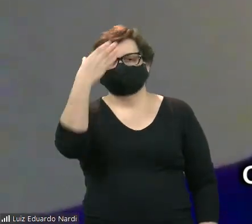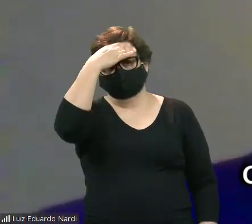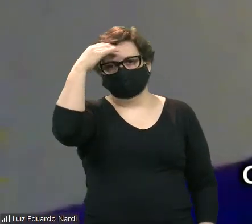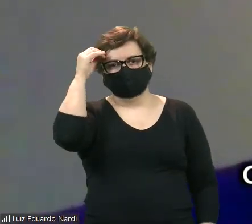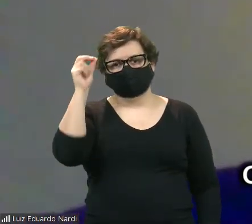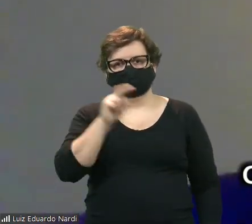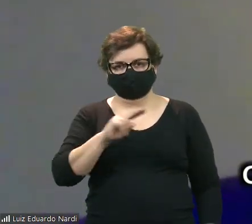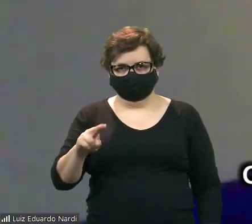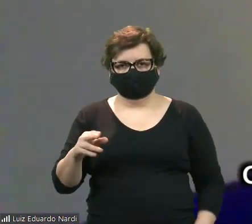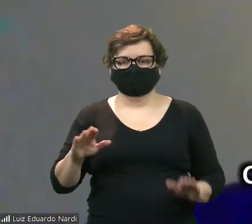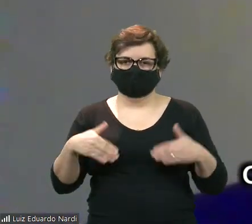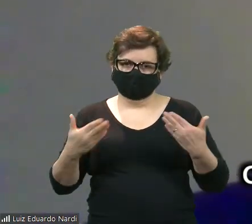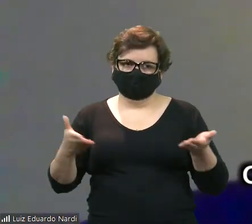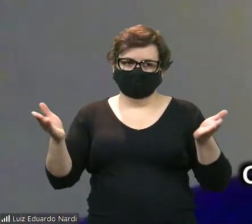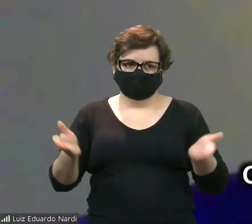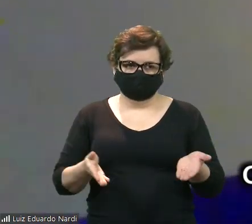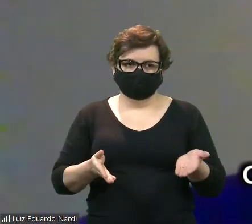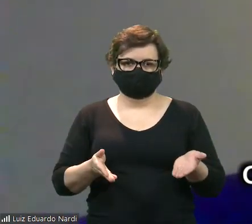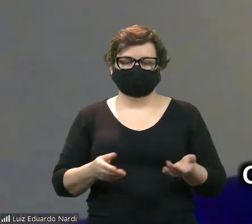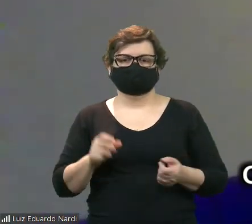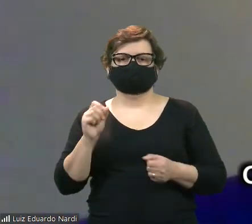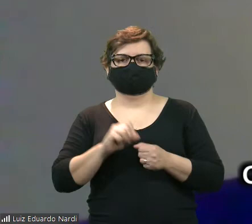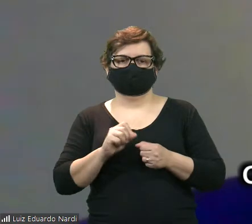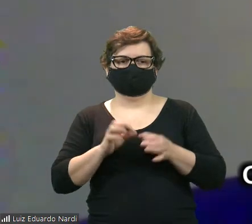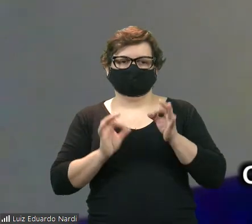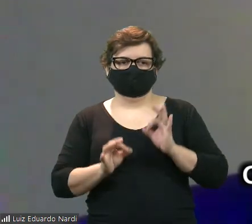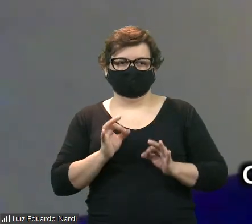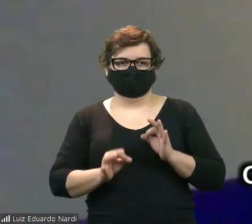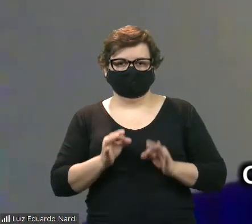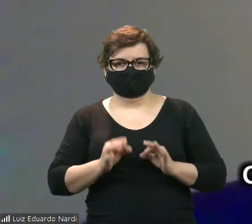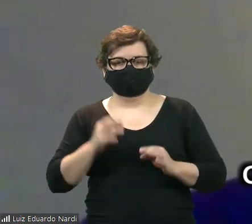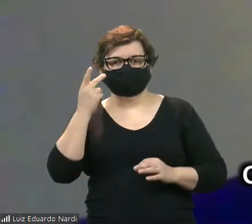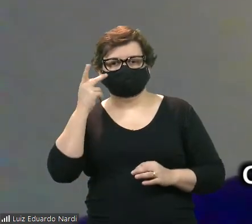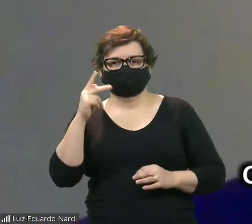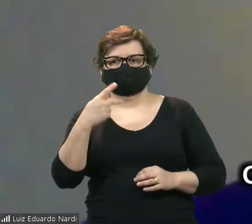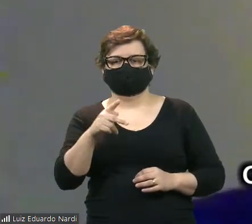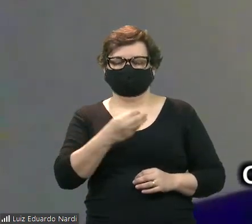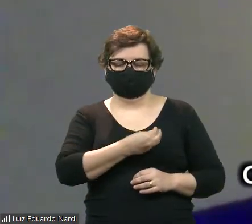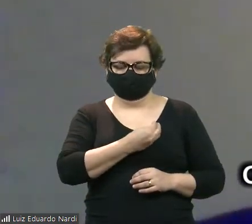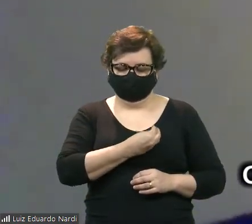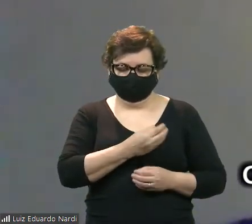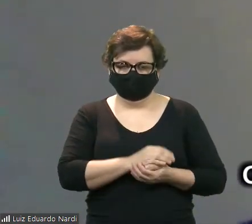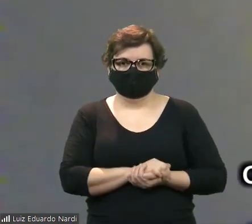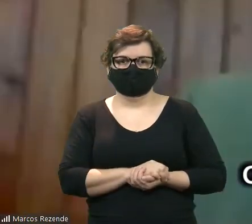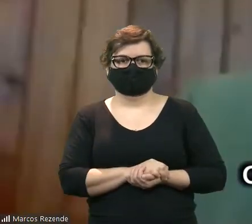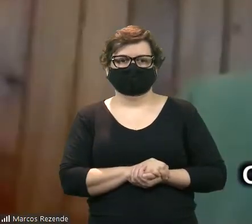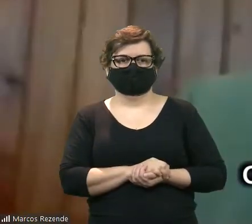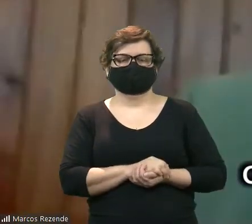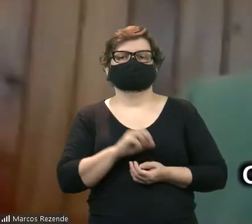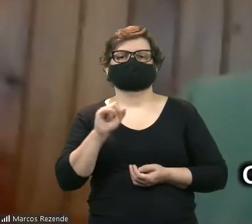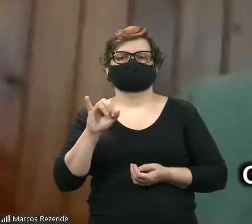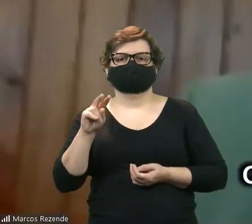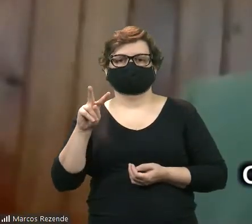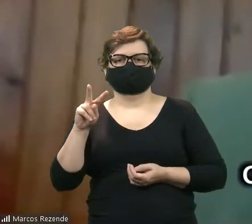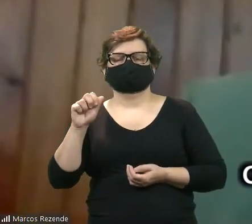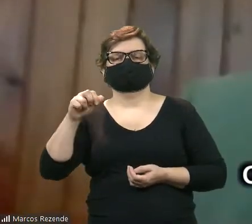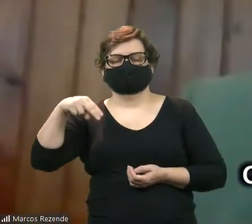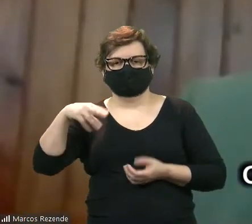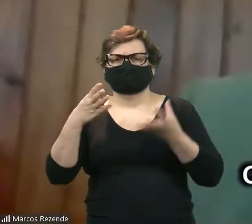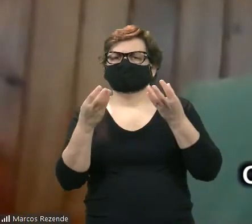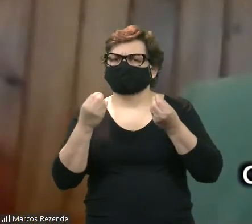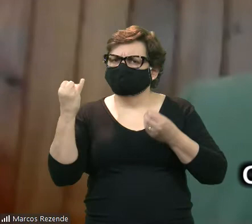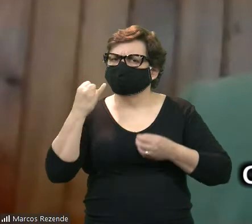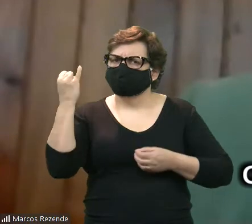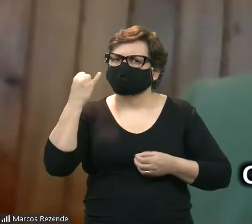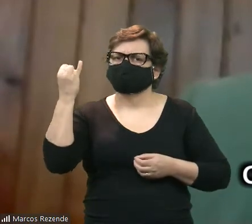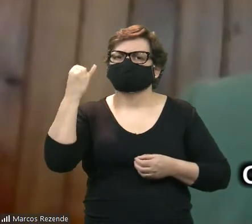estou, nesse instante, fazendo justiça também à participação que ele tem tido. O Ivan tem sido importantíssimo e